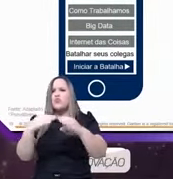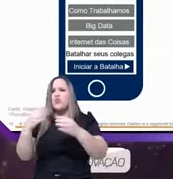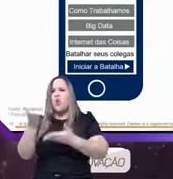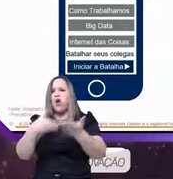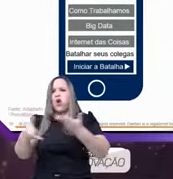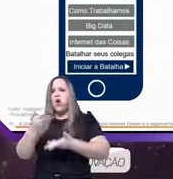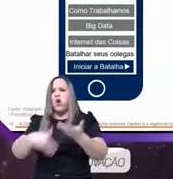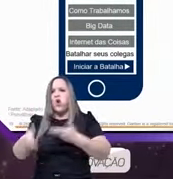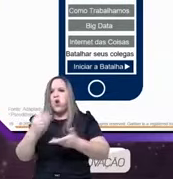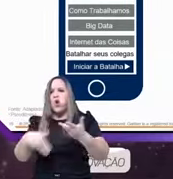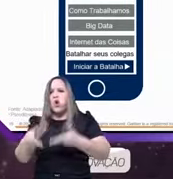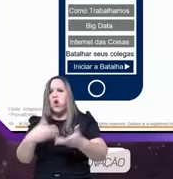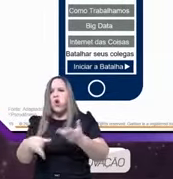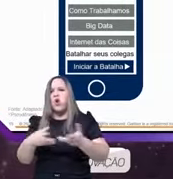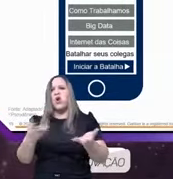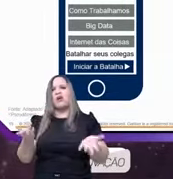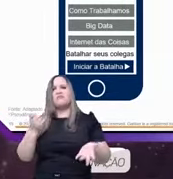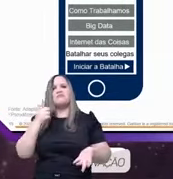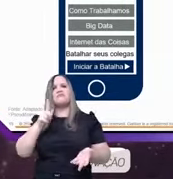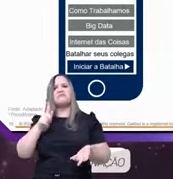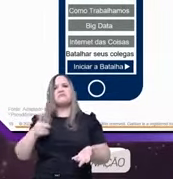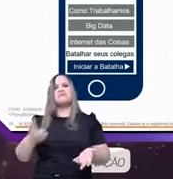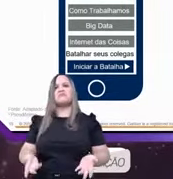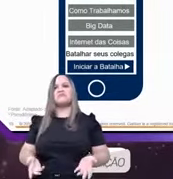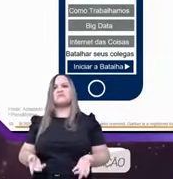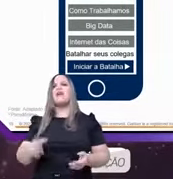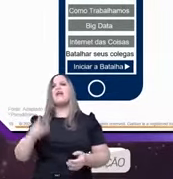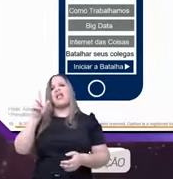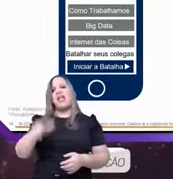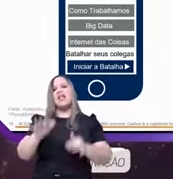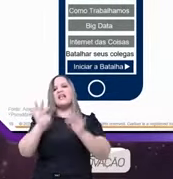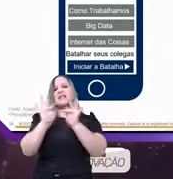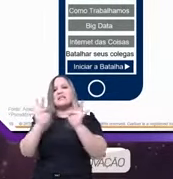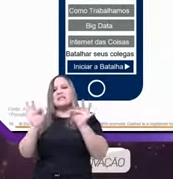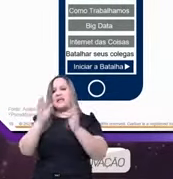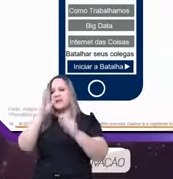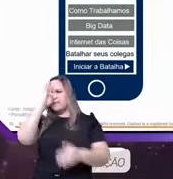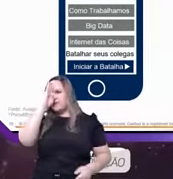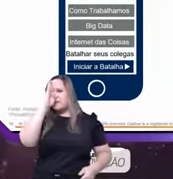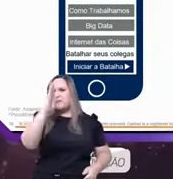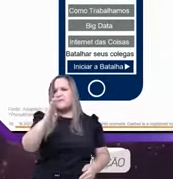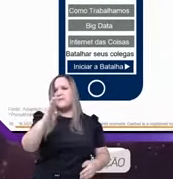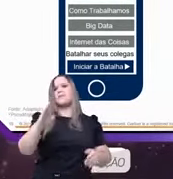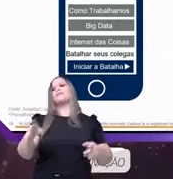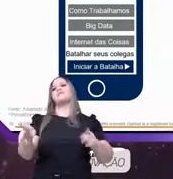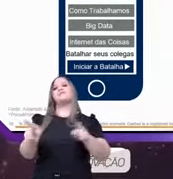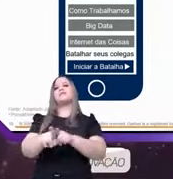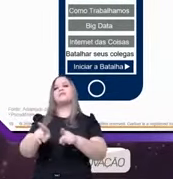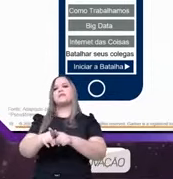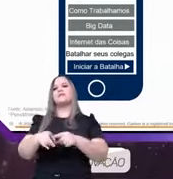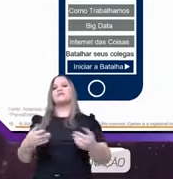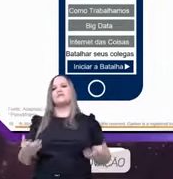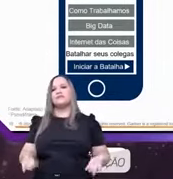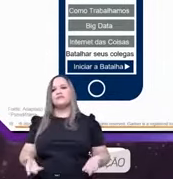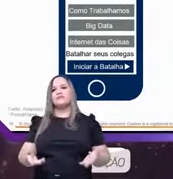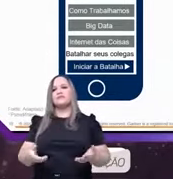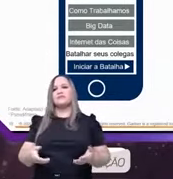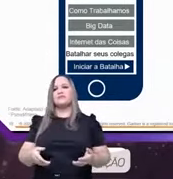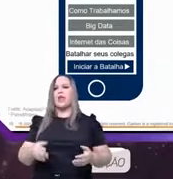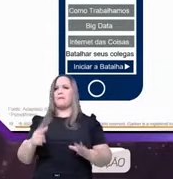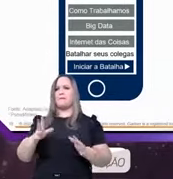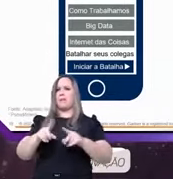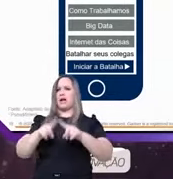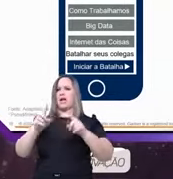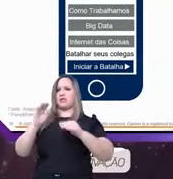Quem é que tá fazendo isso? Isso é forma simples, direta, prática de quê? Trazer ágil sem destruir a hierarquia,